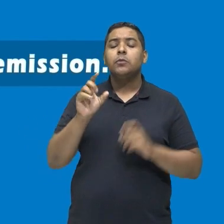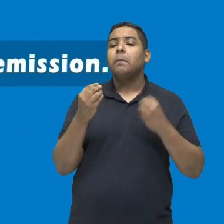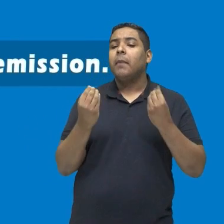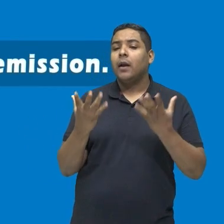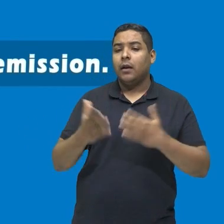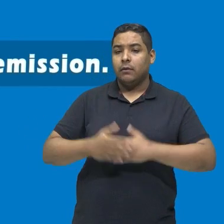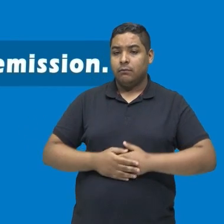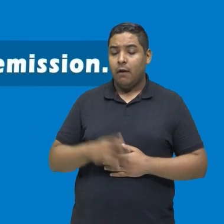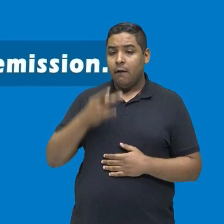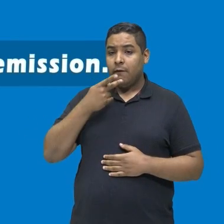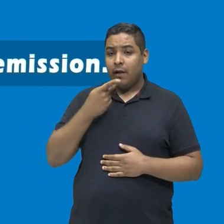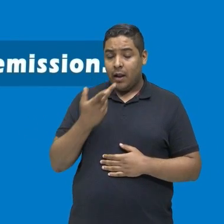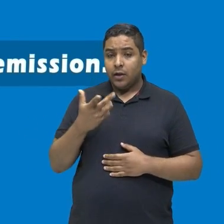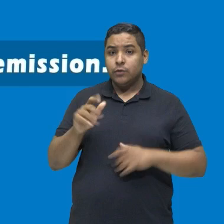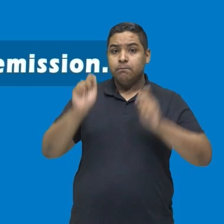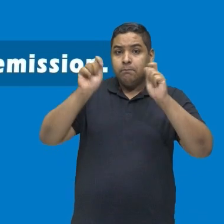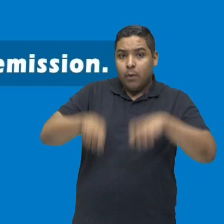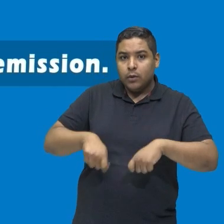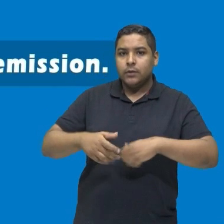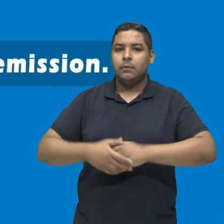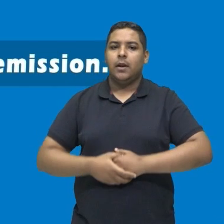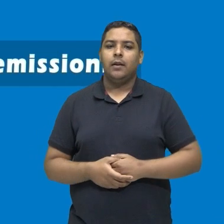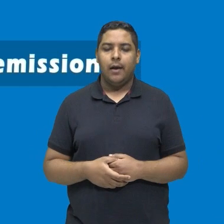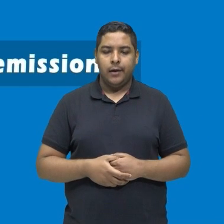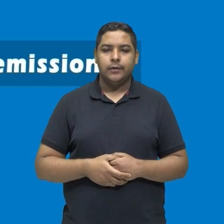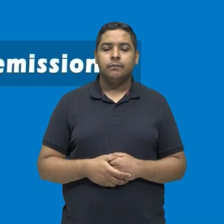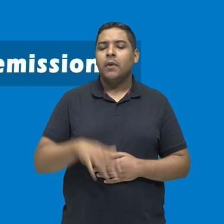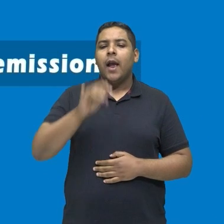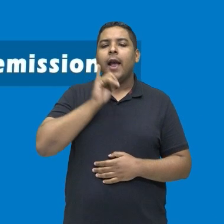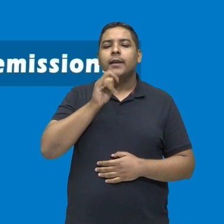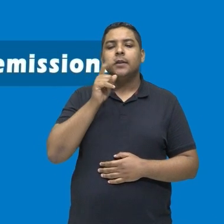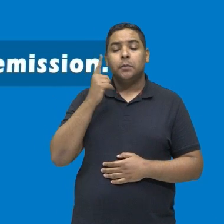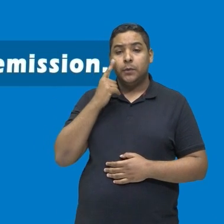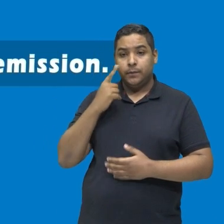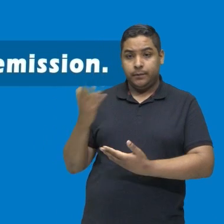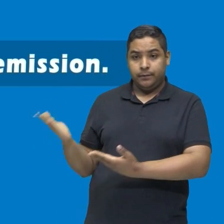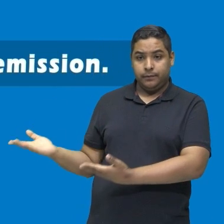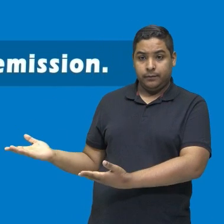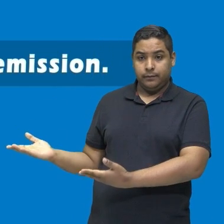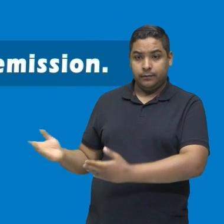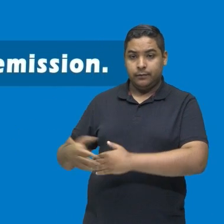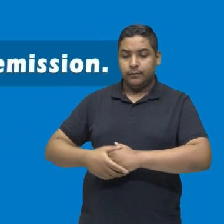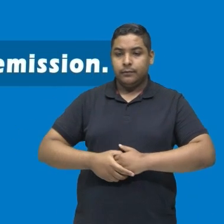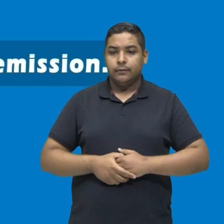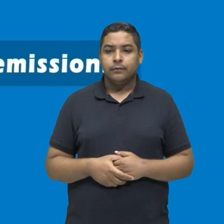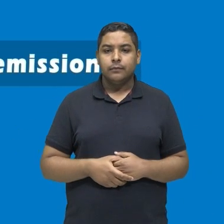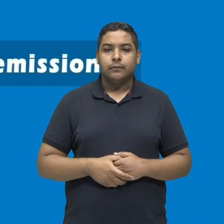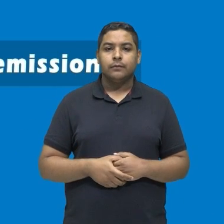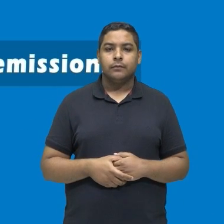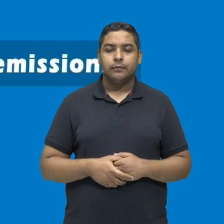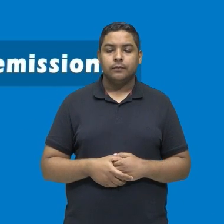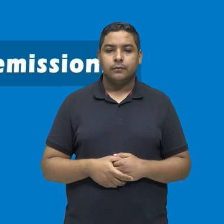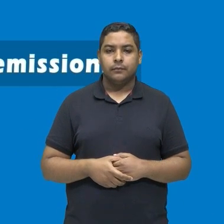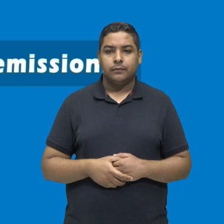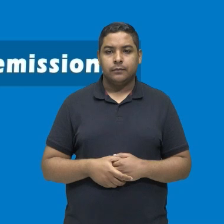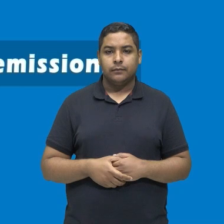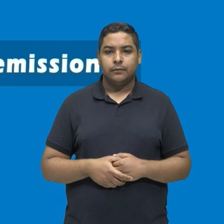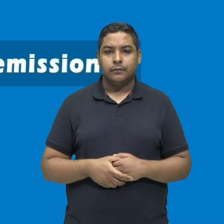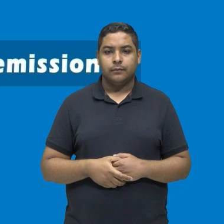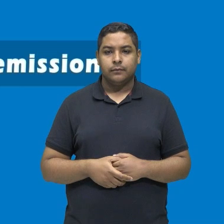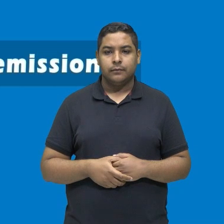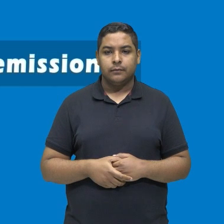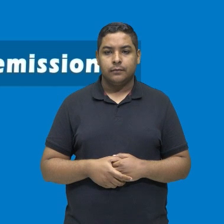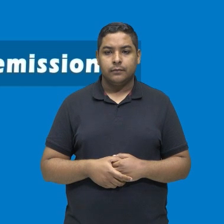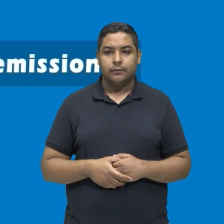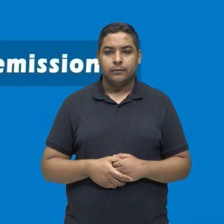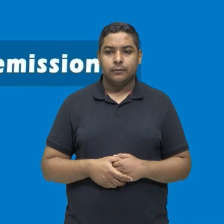de possibilidades. Olha só o exemplo. We could reduce the greenhouse effect by